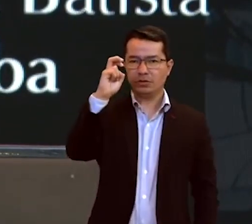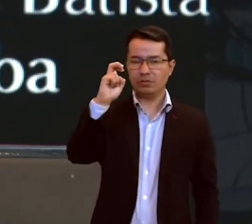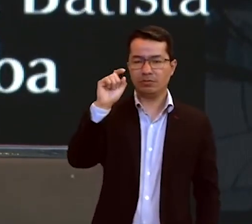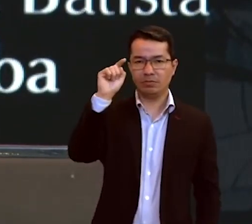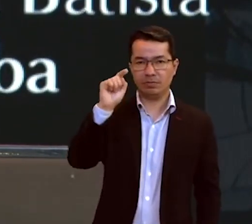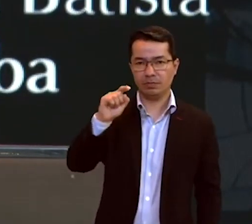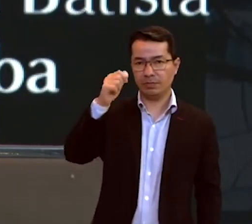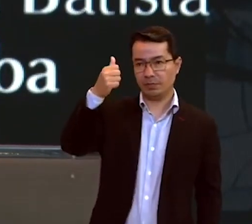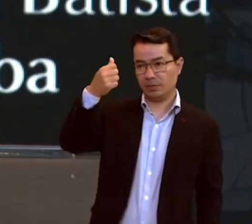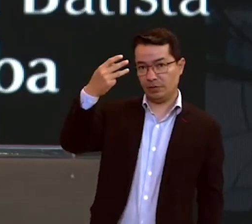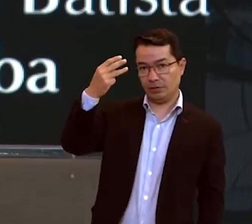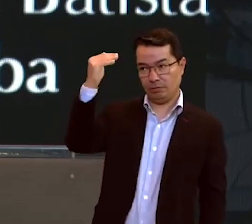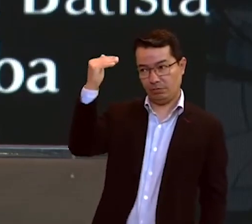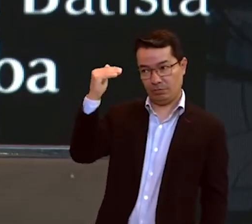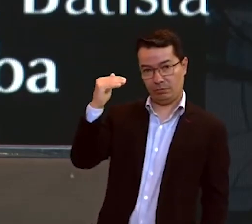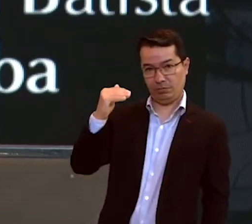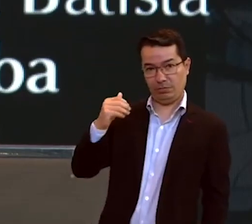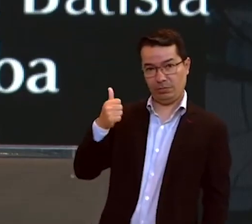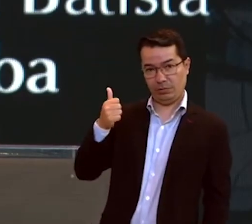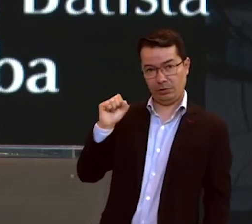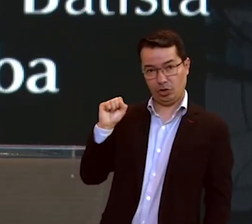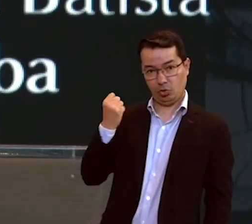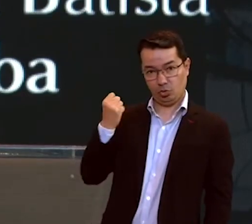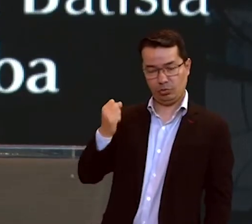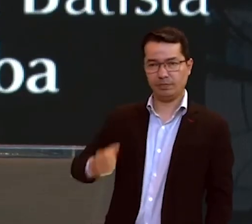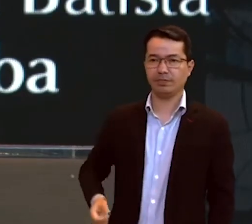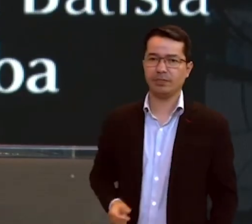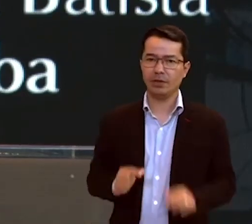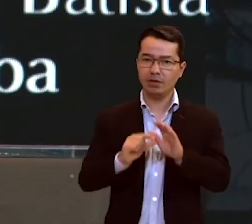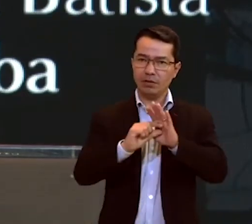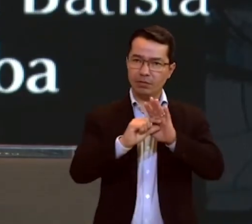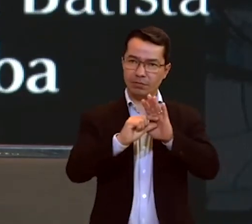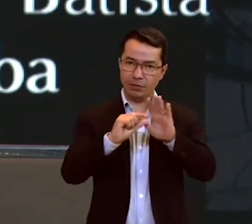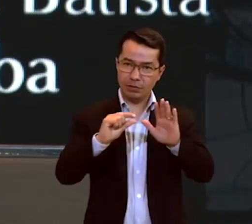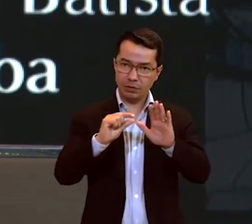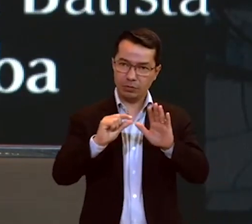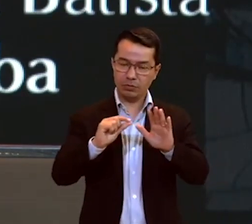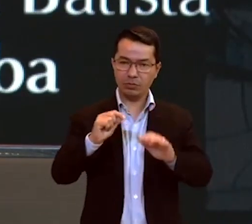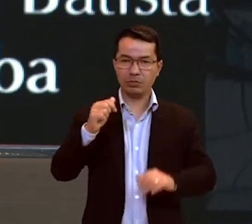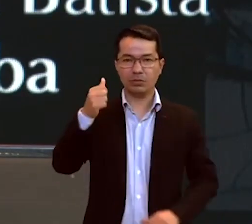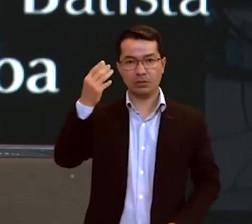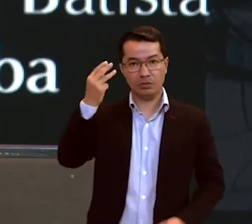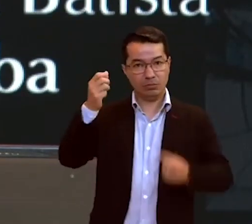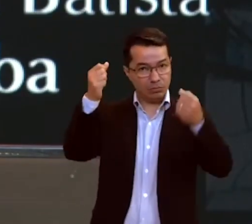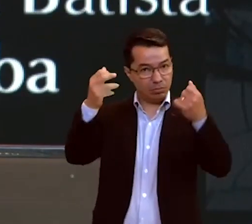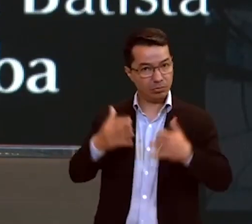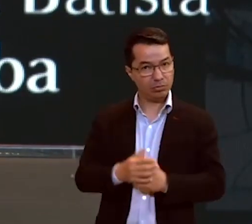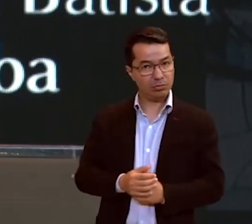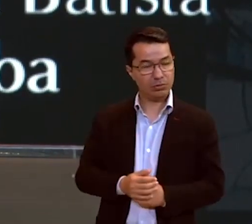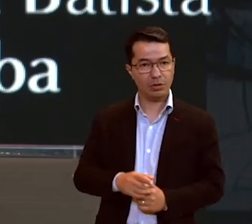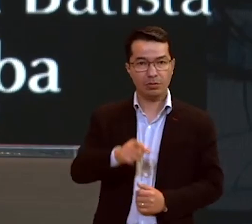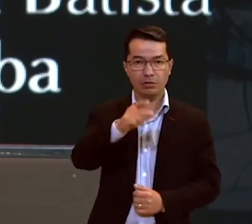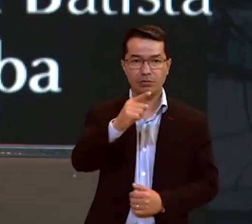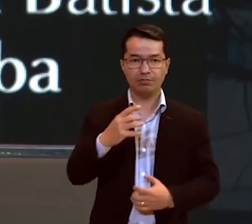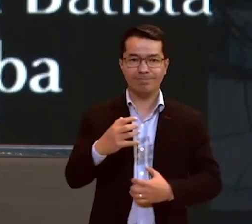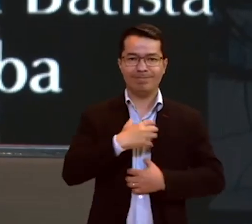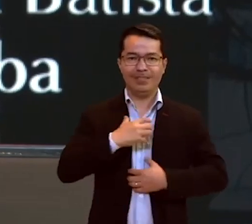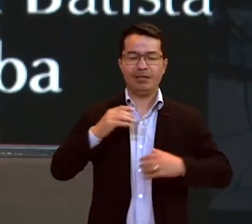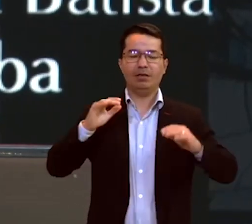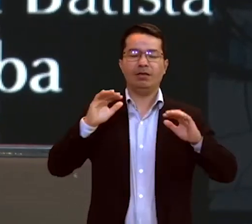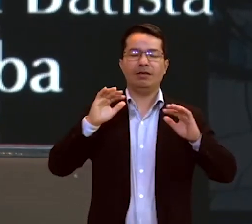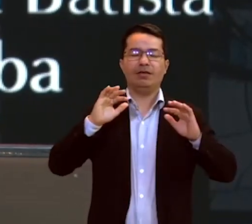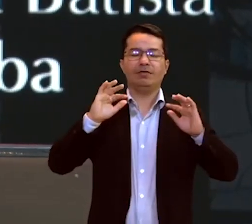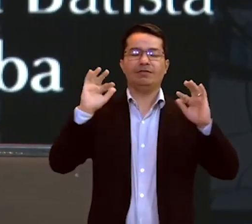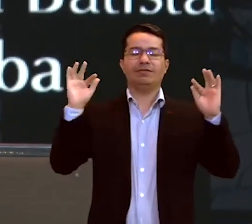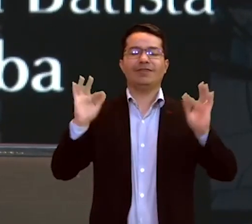carta prática, que vai começar dizendo o seguinte, lá no capítulo 1, o seguinte: olha, fiquem felizes por